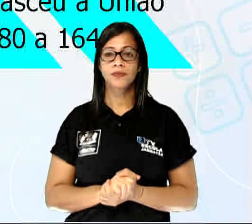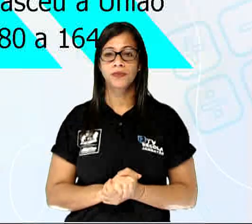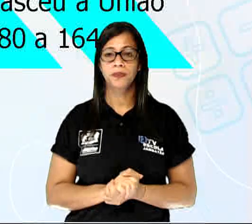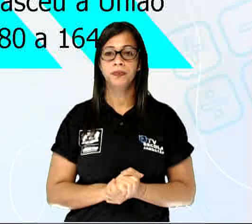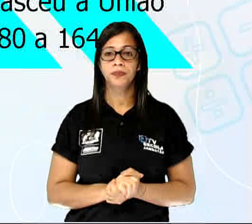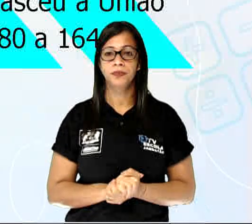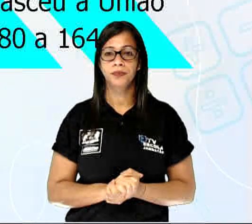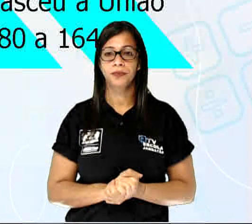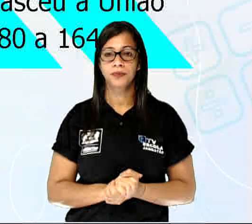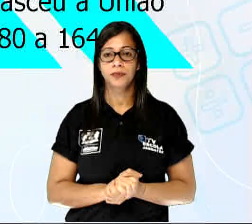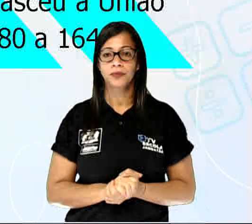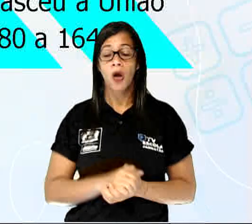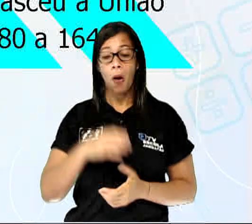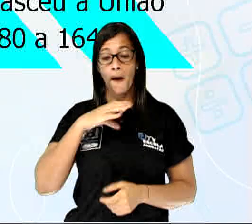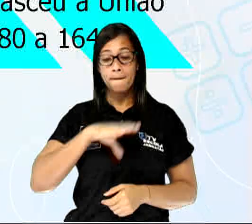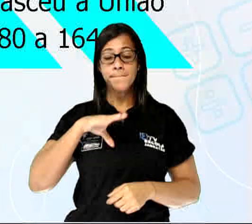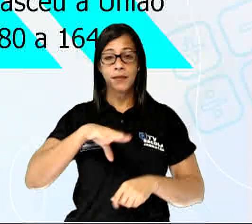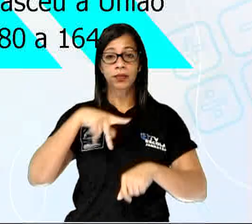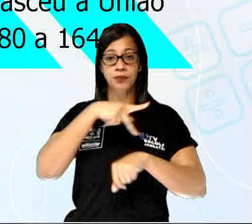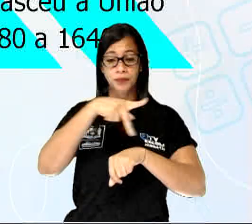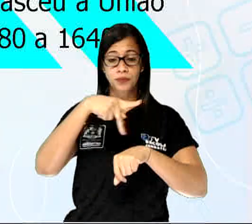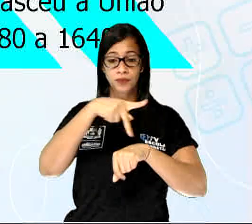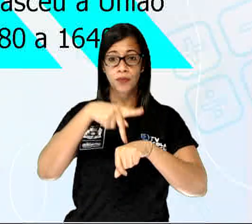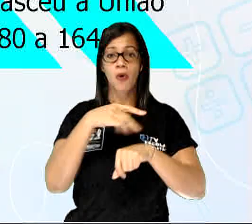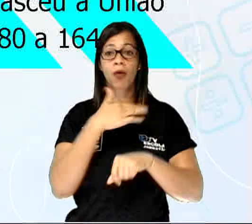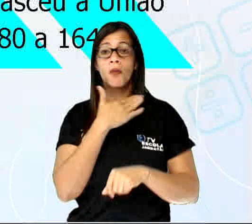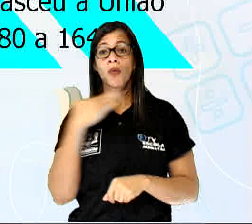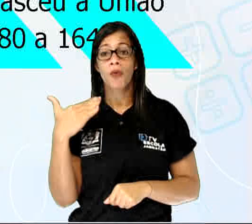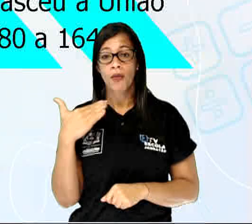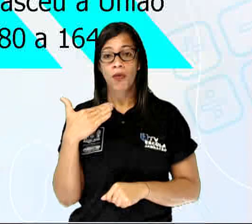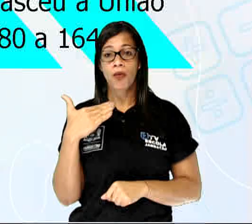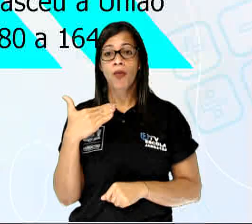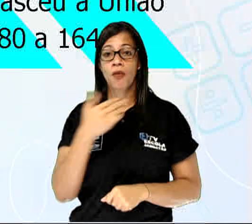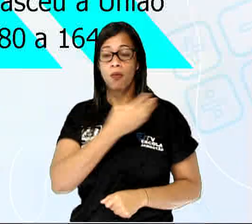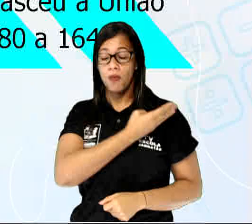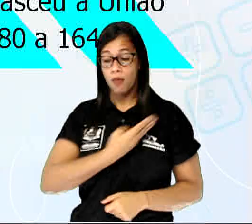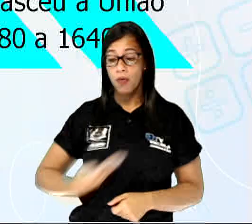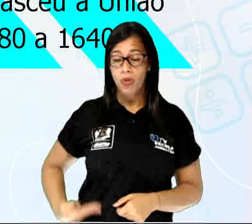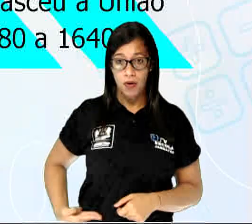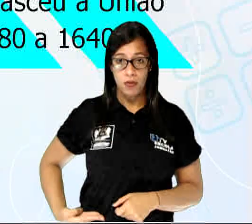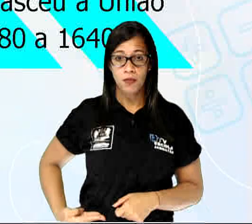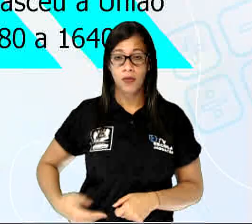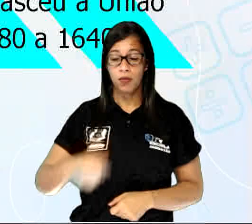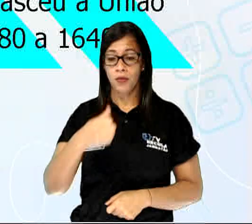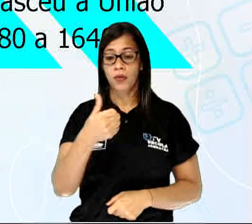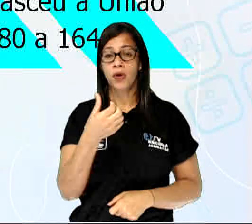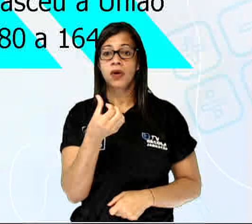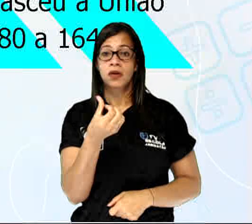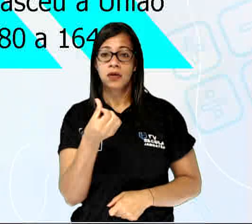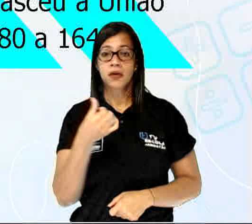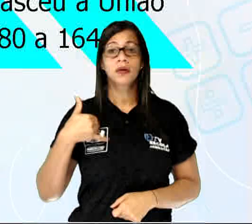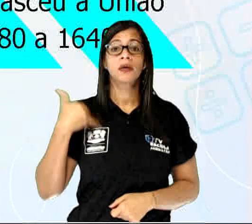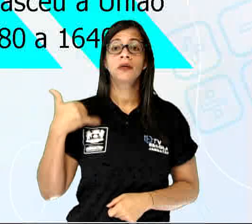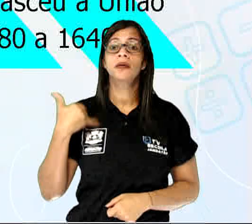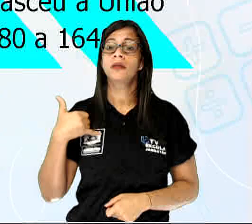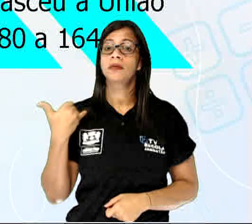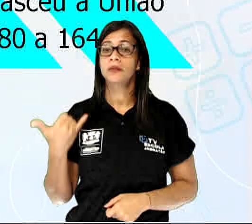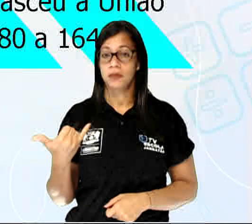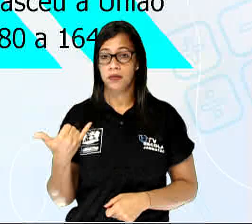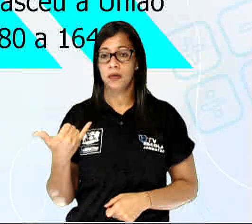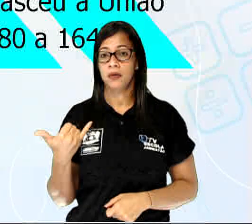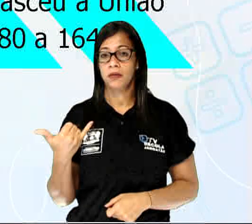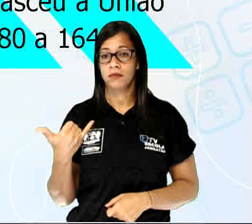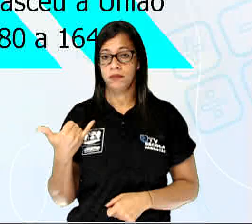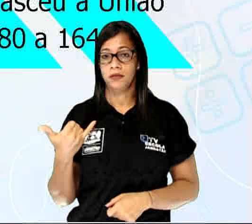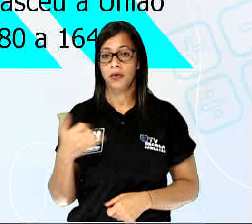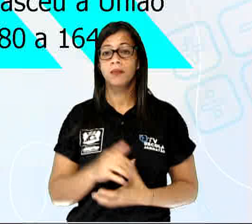aquele que eu falei. Não deixou herdeiros, ele morreu com 16 anos, não teve tempo de ter filhos. Levou seu primo, o rei da